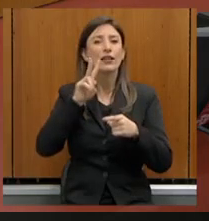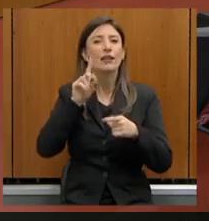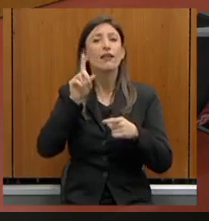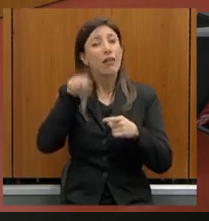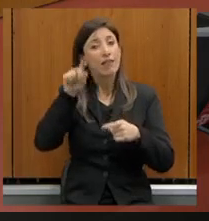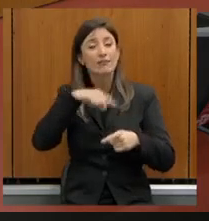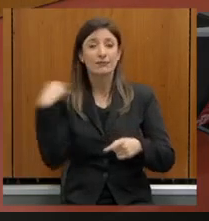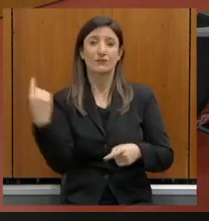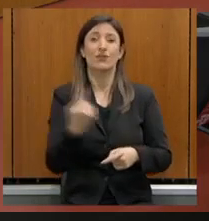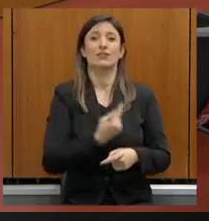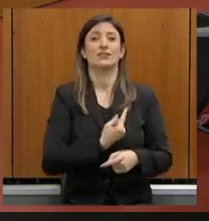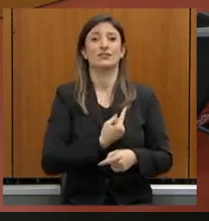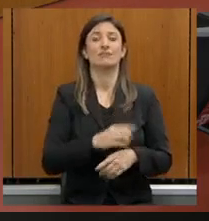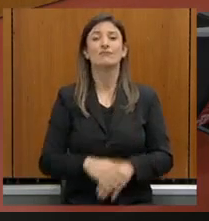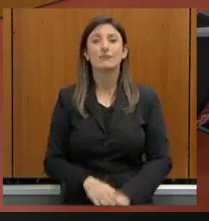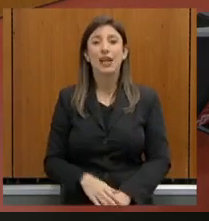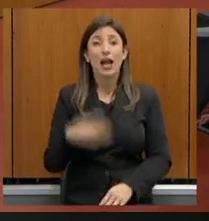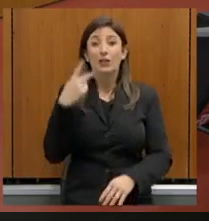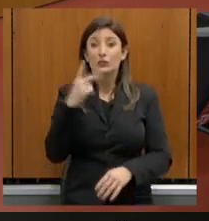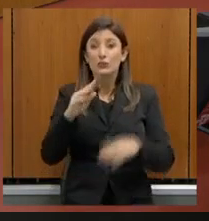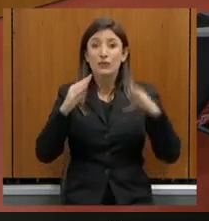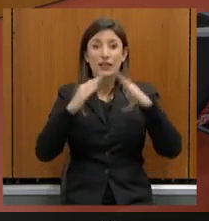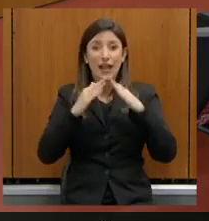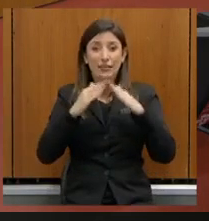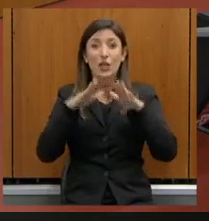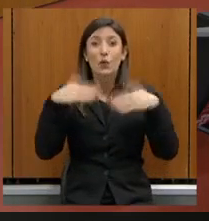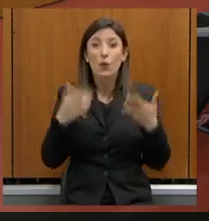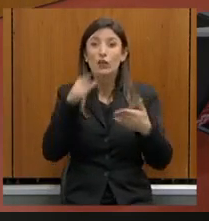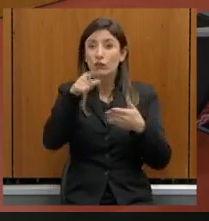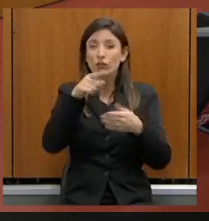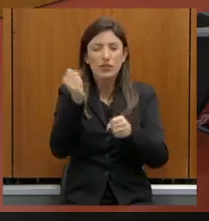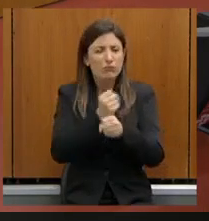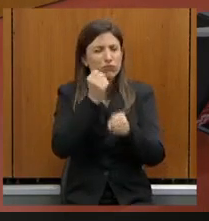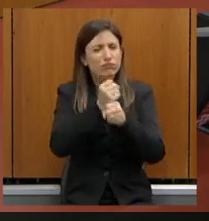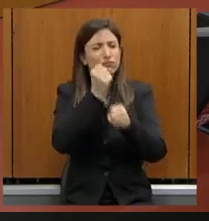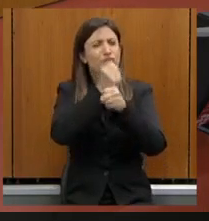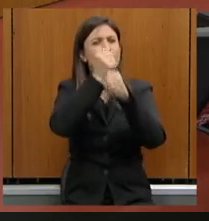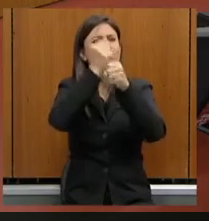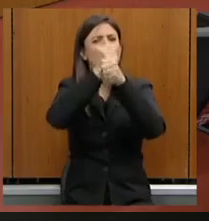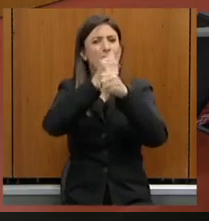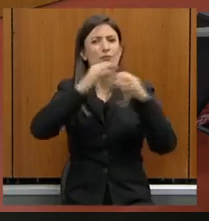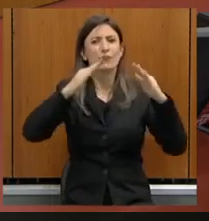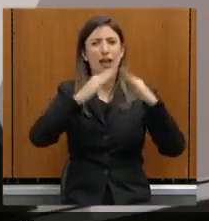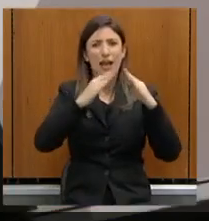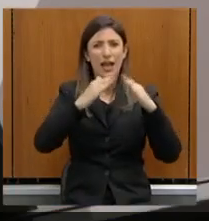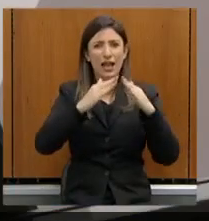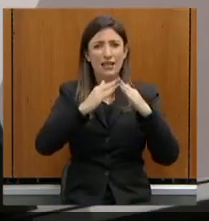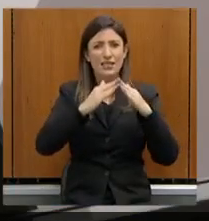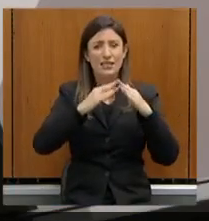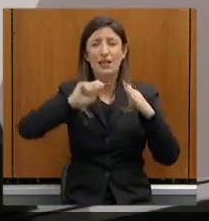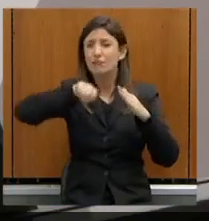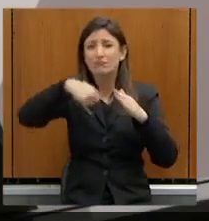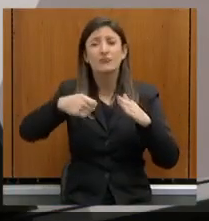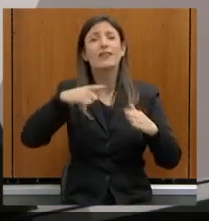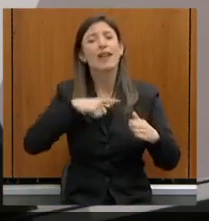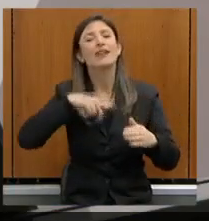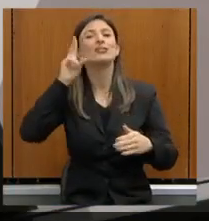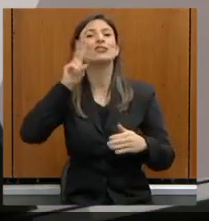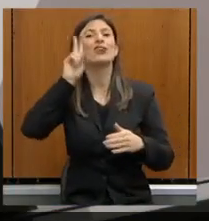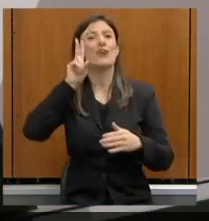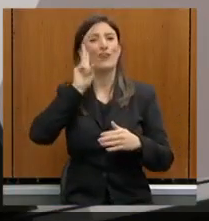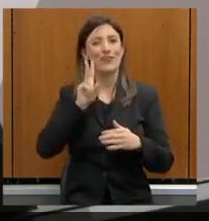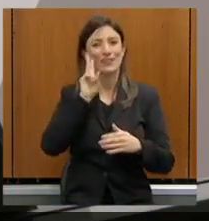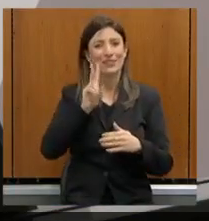A sua casa, desde o princípio que você fez ela, ela tem uma história. E aí, eu